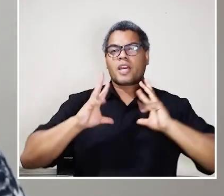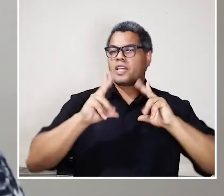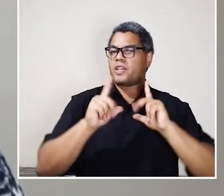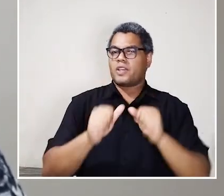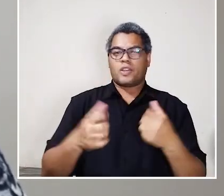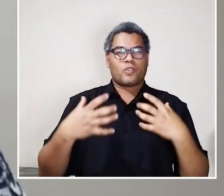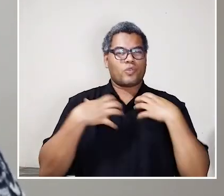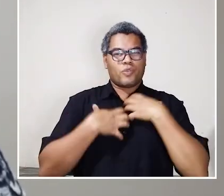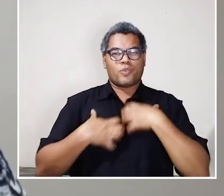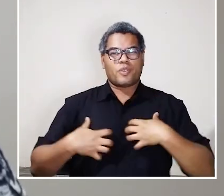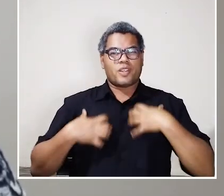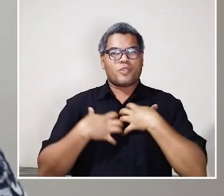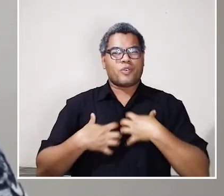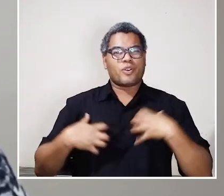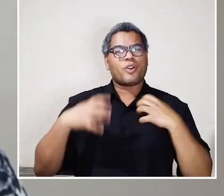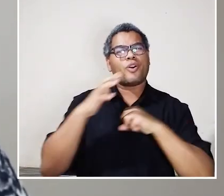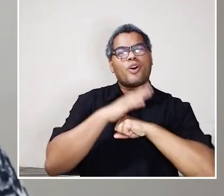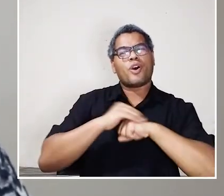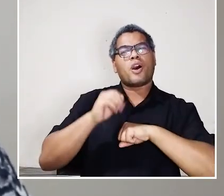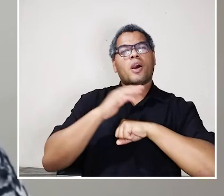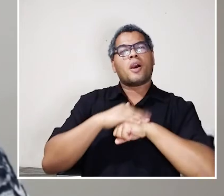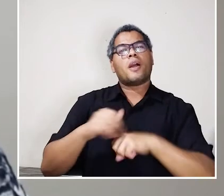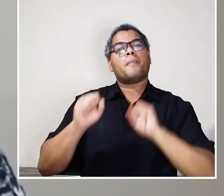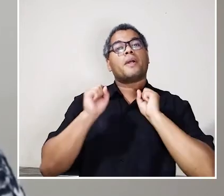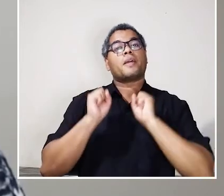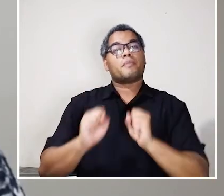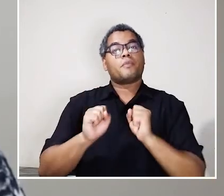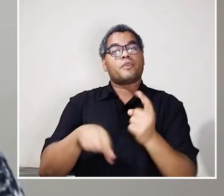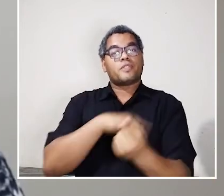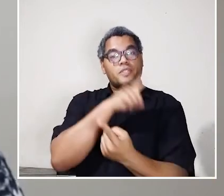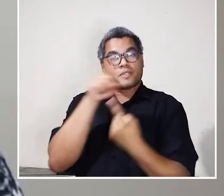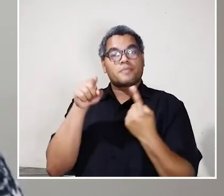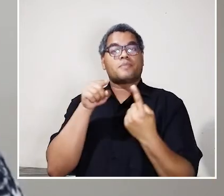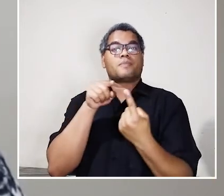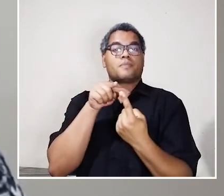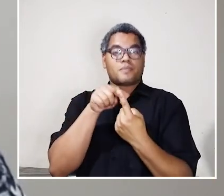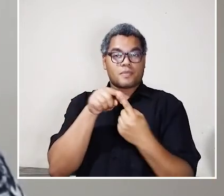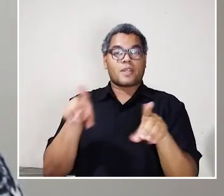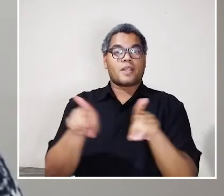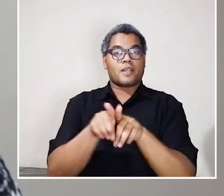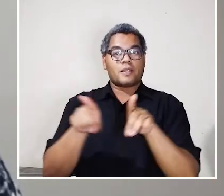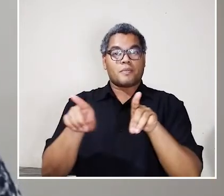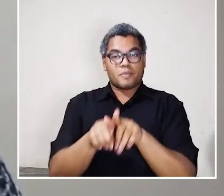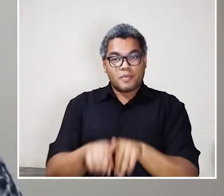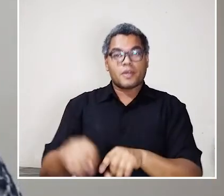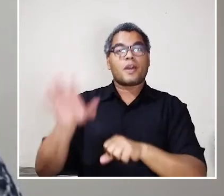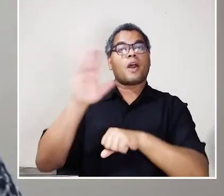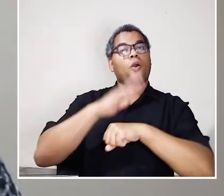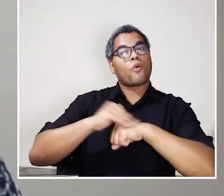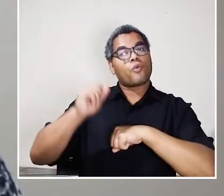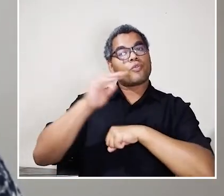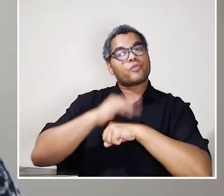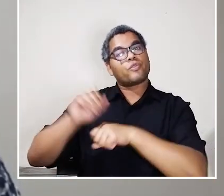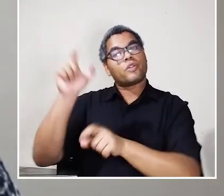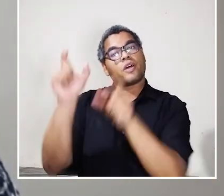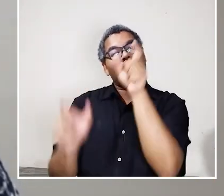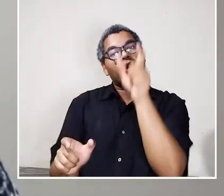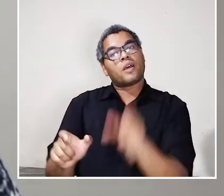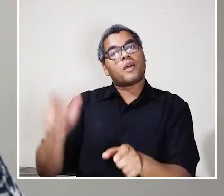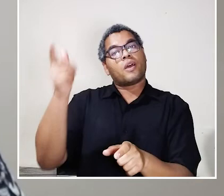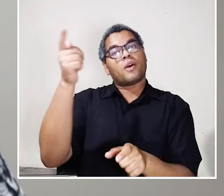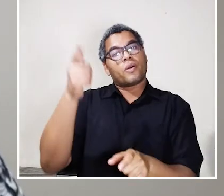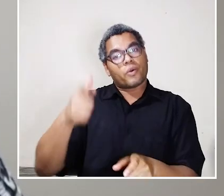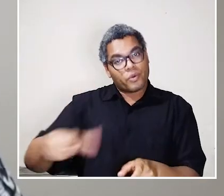em toda angústia, para que possamos confortar pessoas que passam por qualquer tipo de